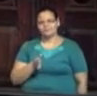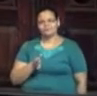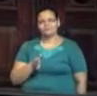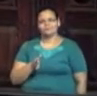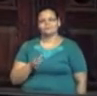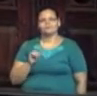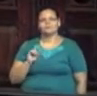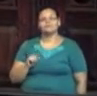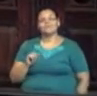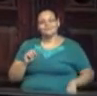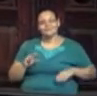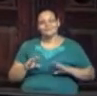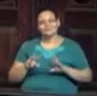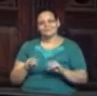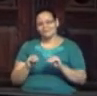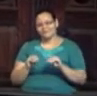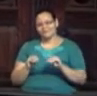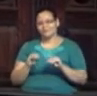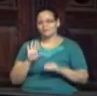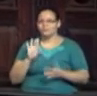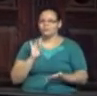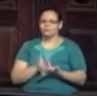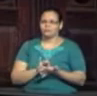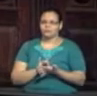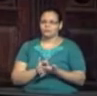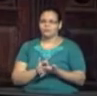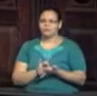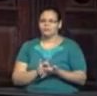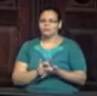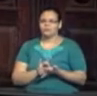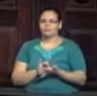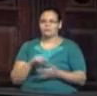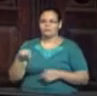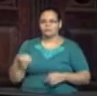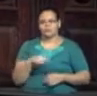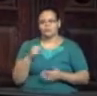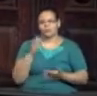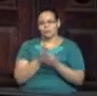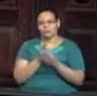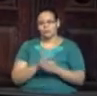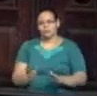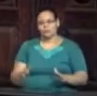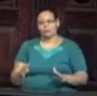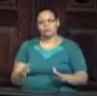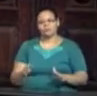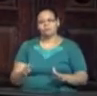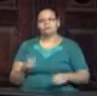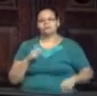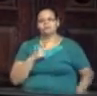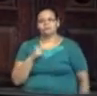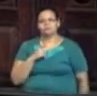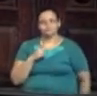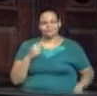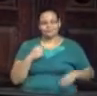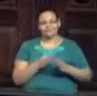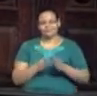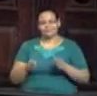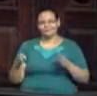em intervenção. Na verdade, nós acabamos tendo nesse